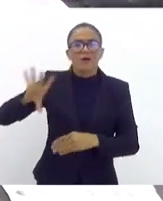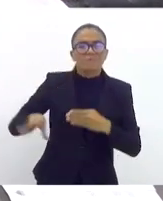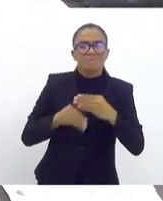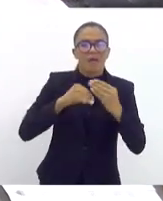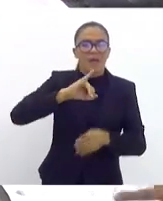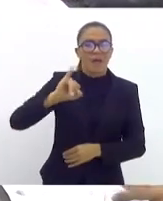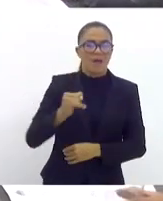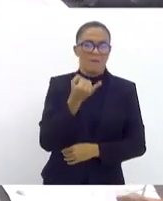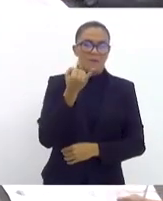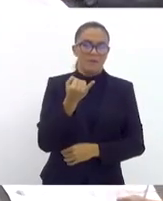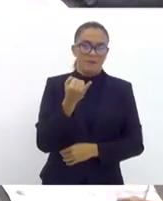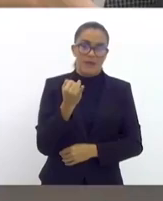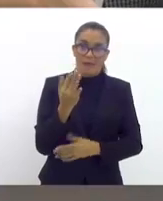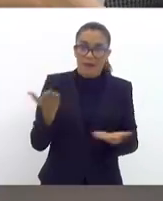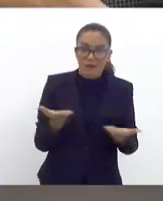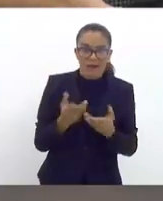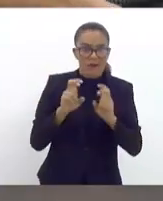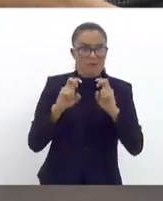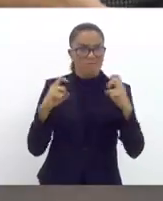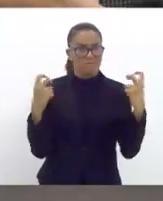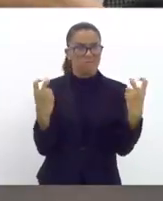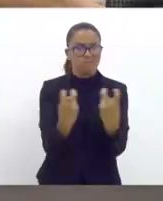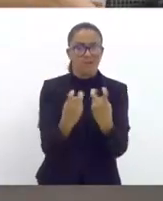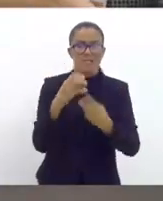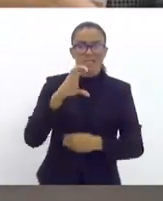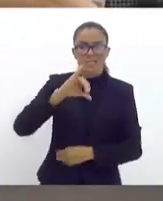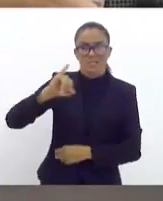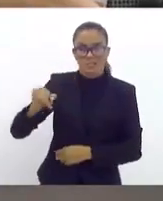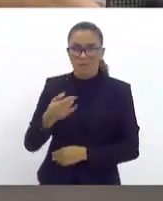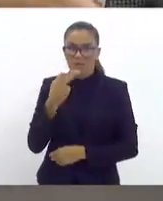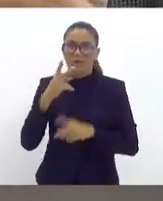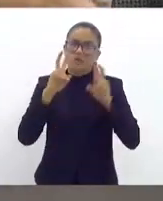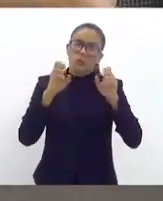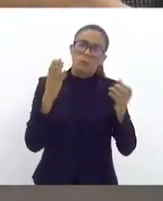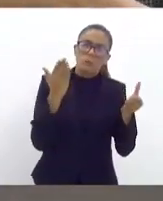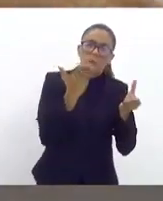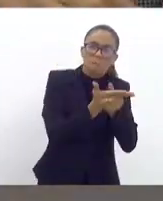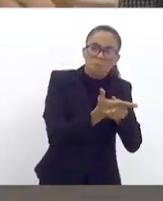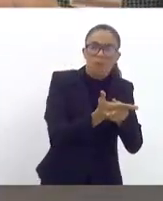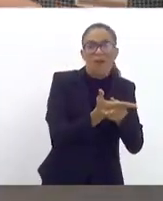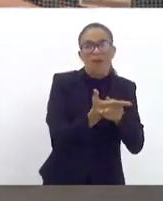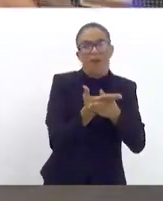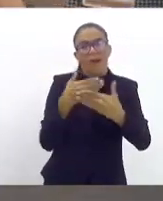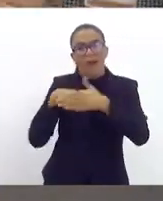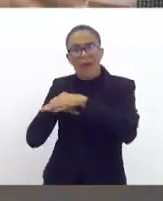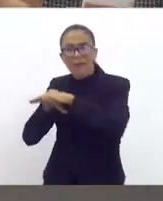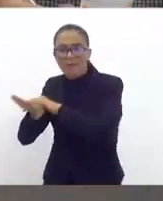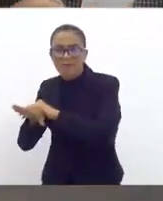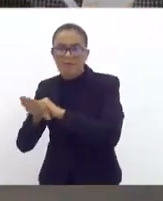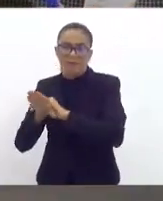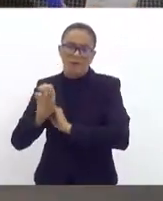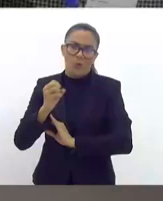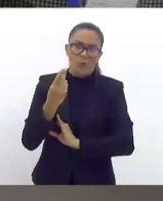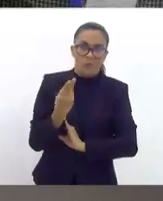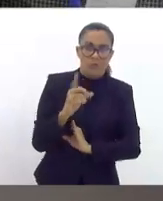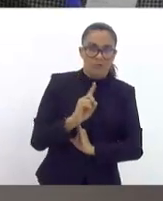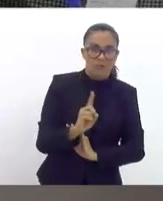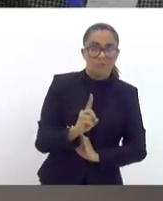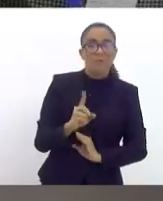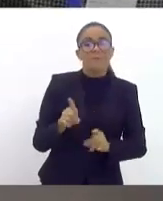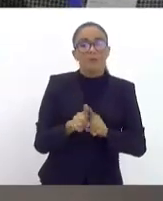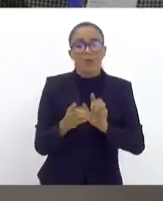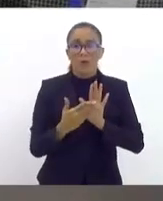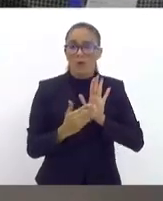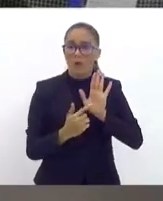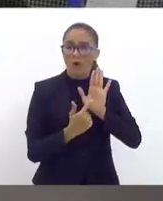que a gente está na ccj a gente tratando de projetos arquivados desarquivados foi eu apresentei um projeto de